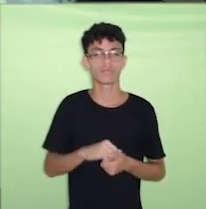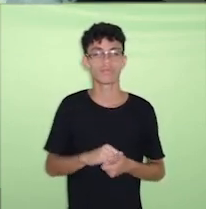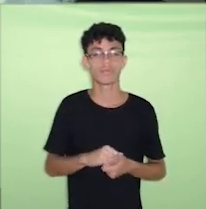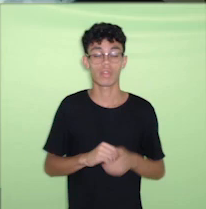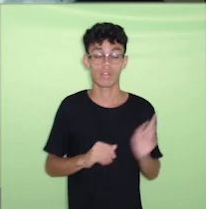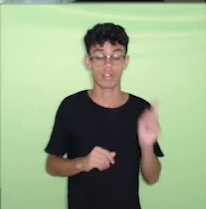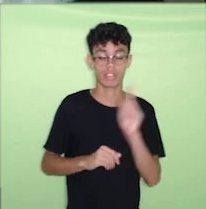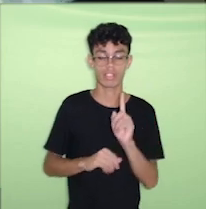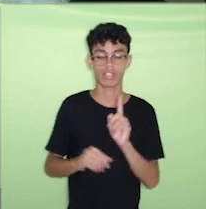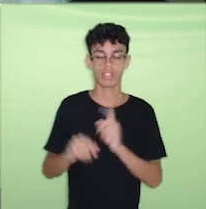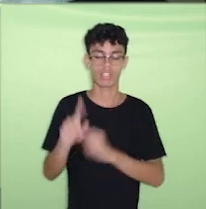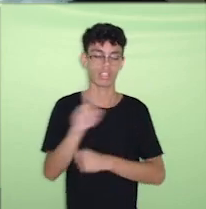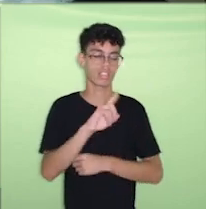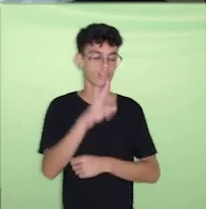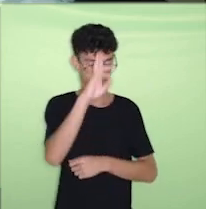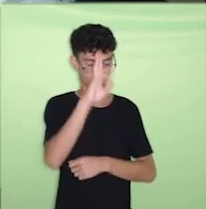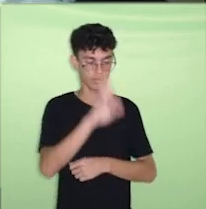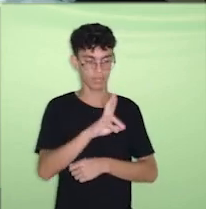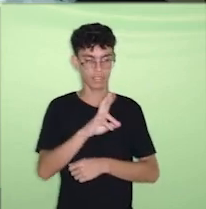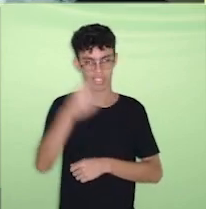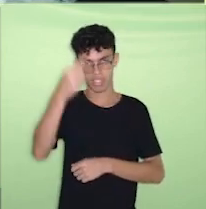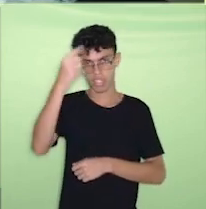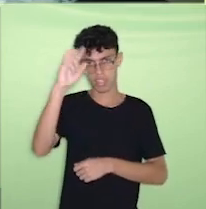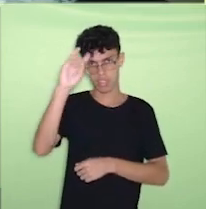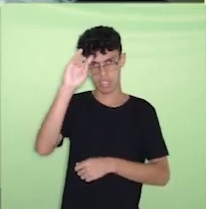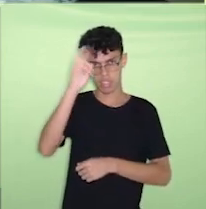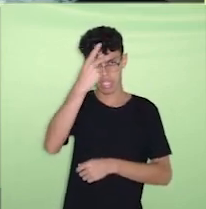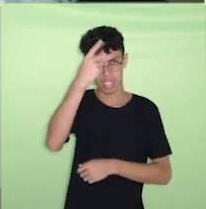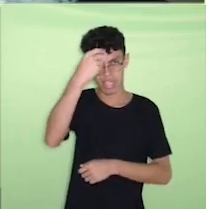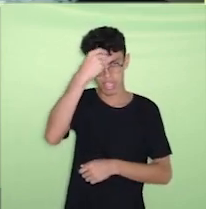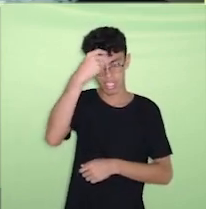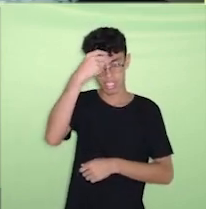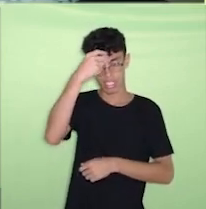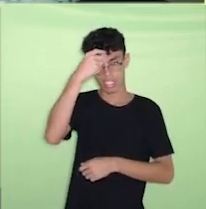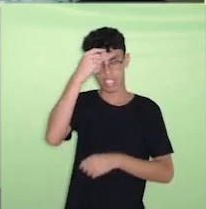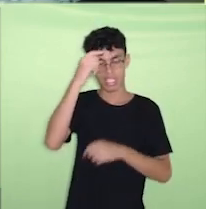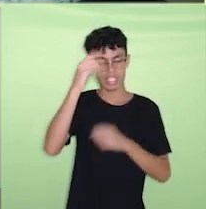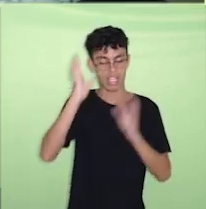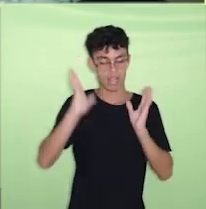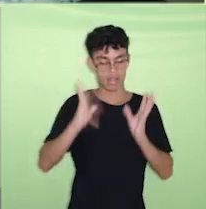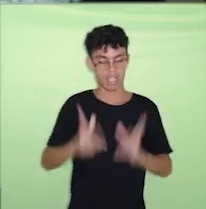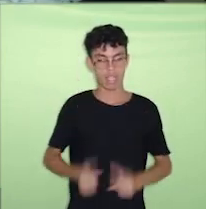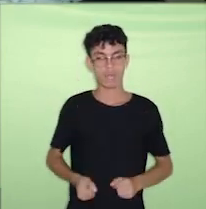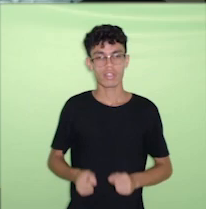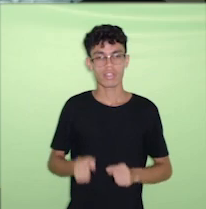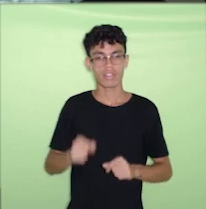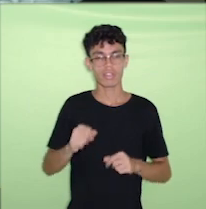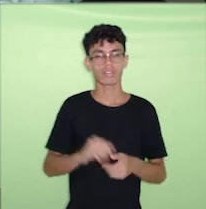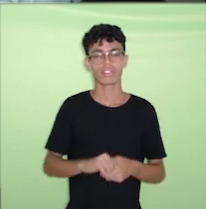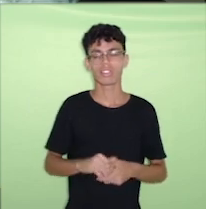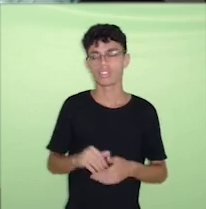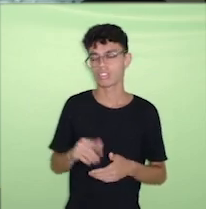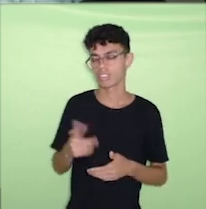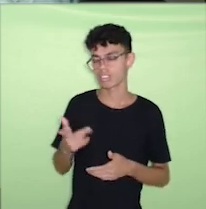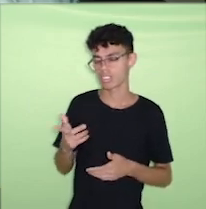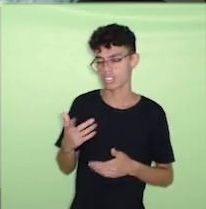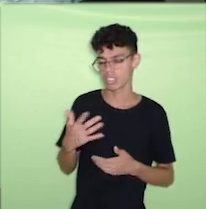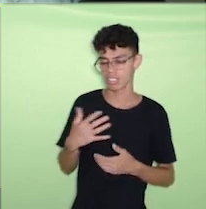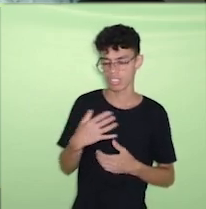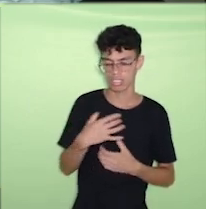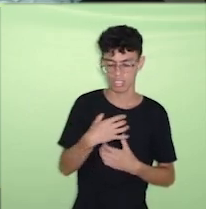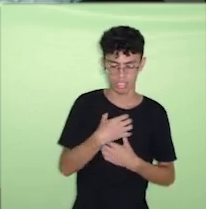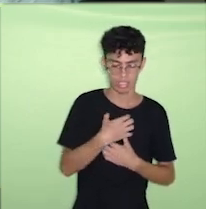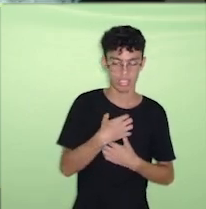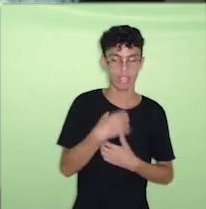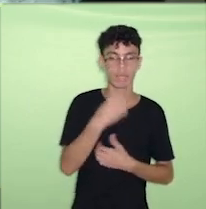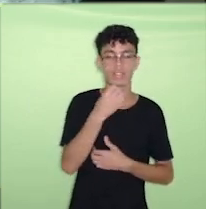senhor. Sua consciência está limpinha como o lençol da tua virgem. O senhor me insulta. Muito